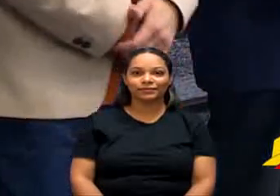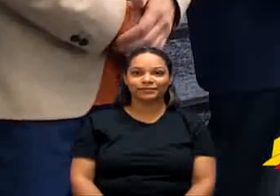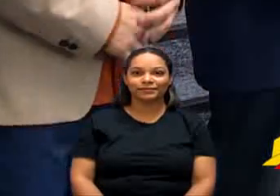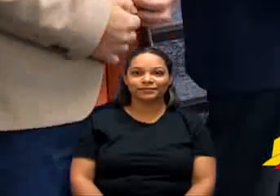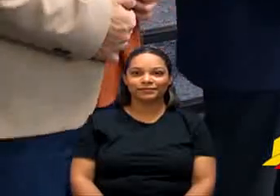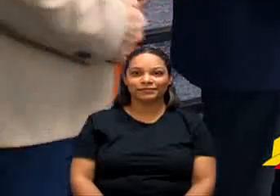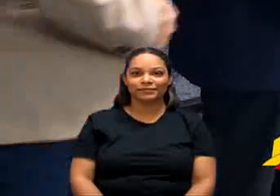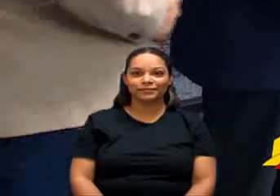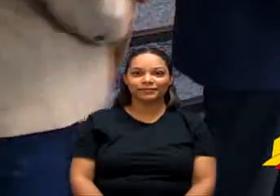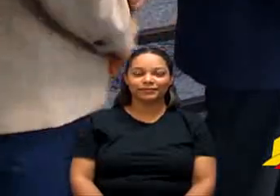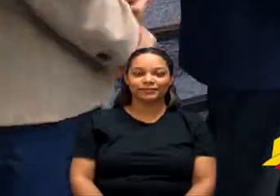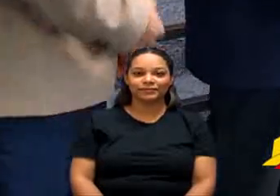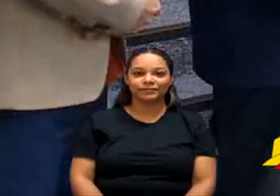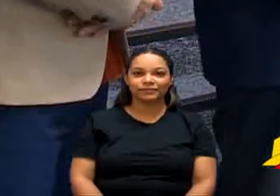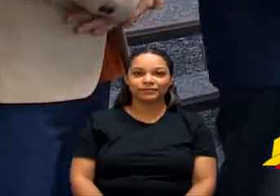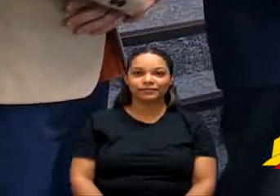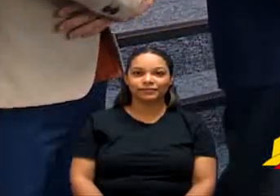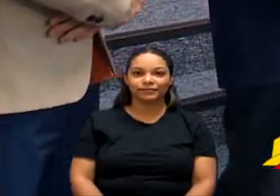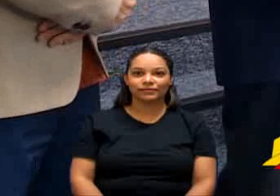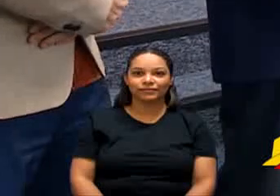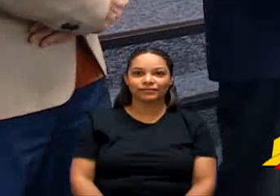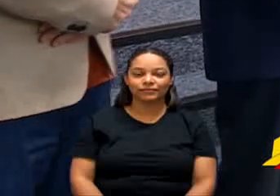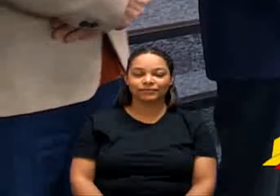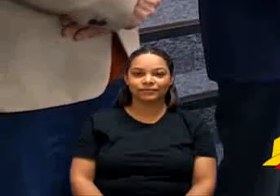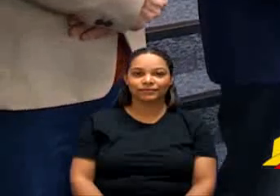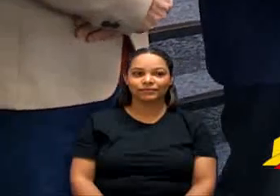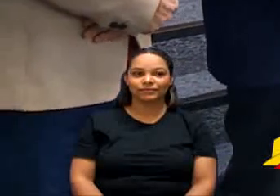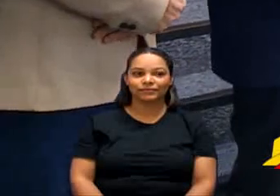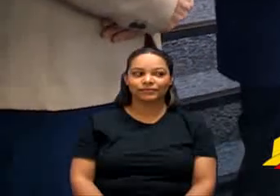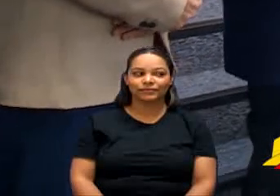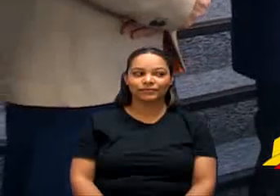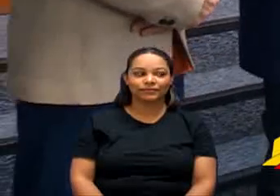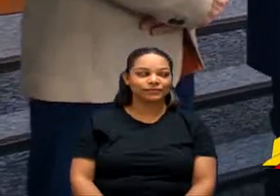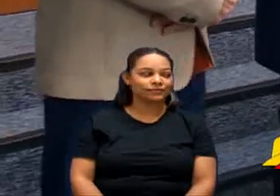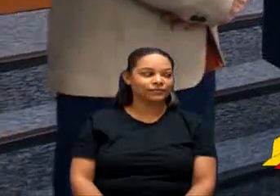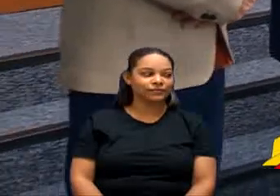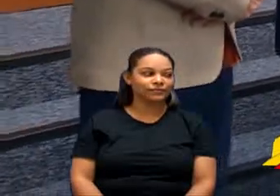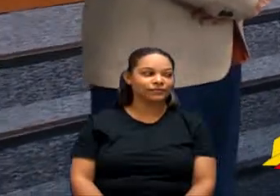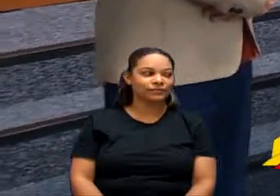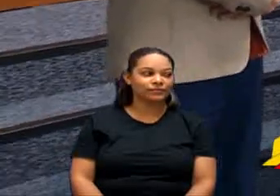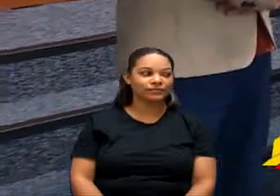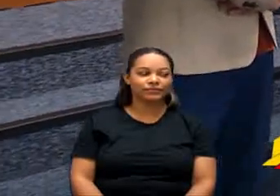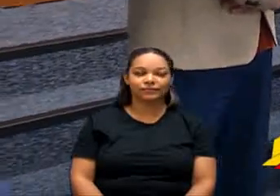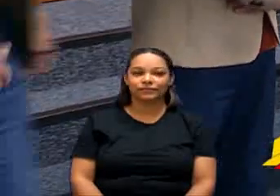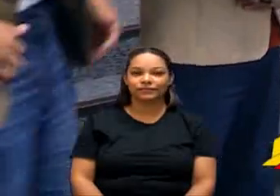Deixa eu ler. Pera aí. Vou ler teus votos, Matheus. Cabra bom.